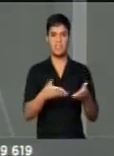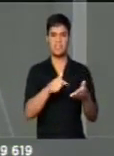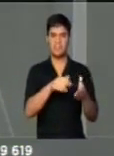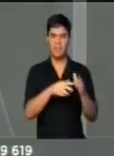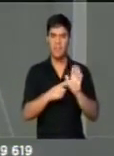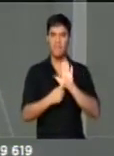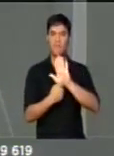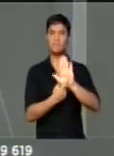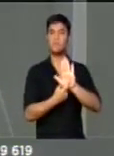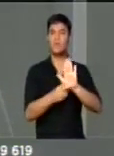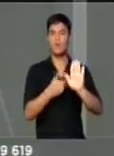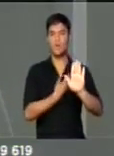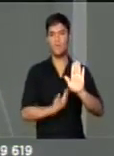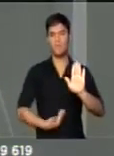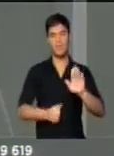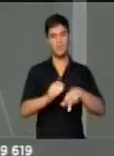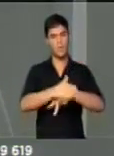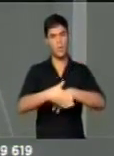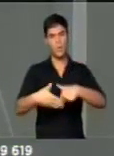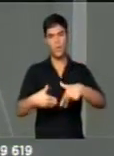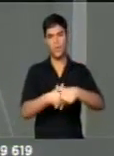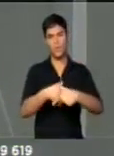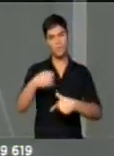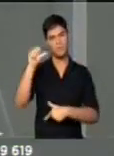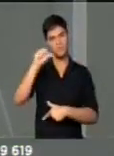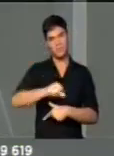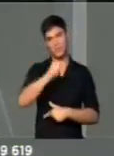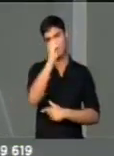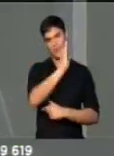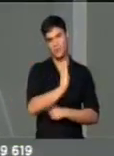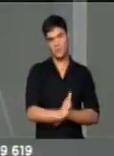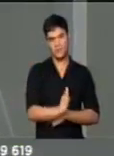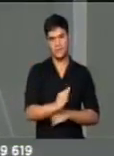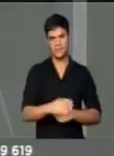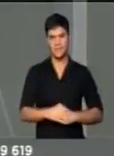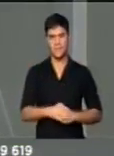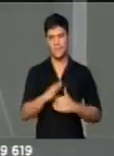história como o governo mais corrupto que o Brasil já teve. Obrigado, senhor presidente.